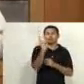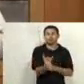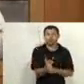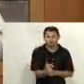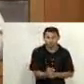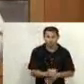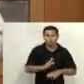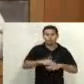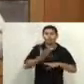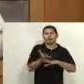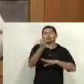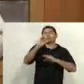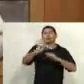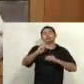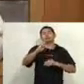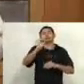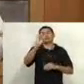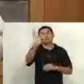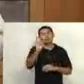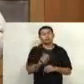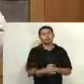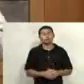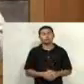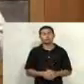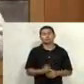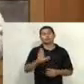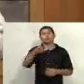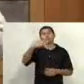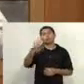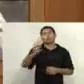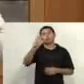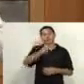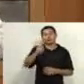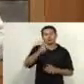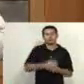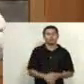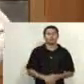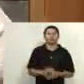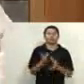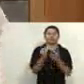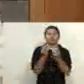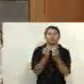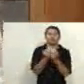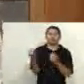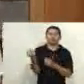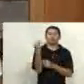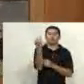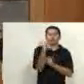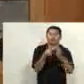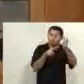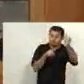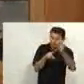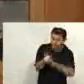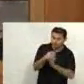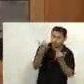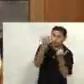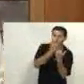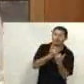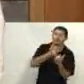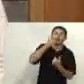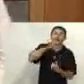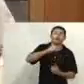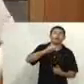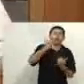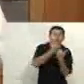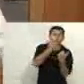porcentagem mais ou menos 50, né? E quando usá-los, né? Muito interessante a pergunta aí da tutora